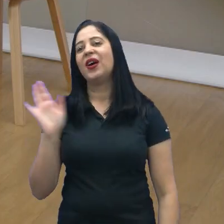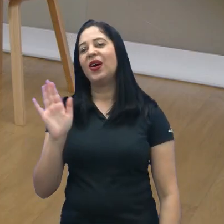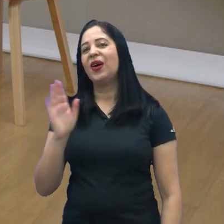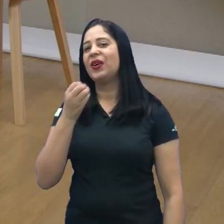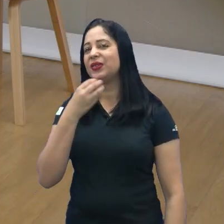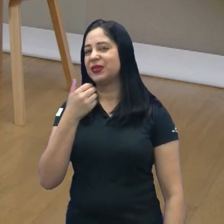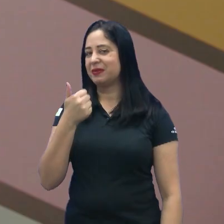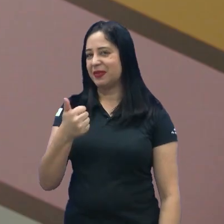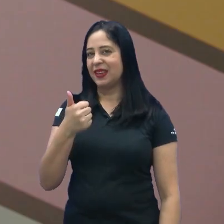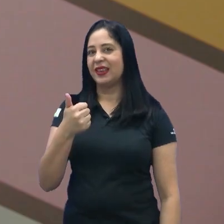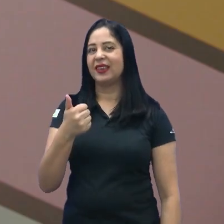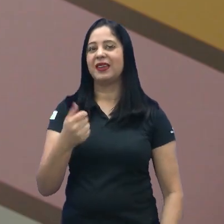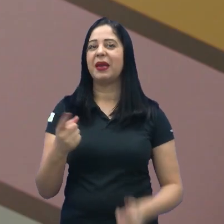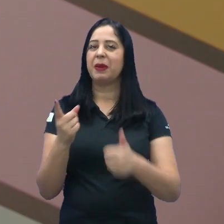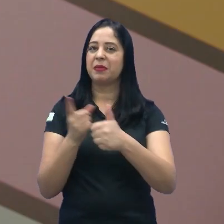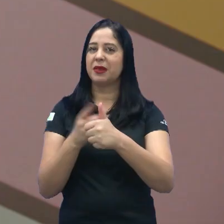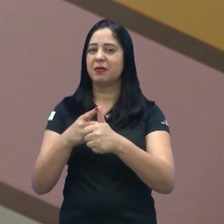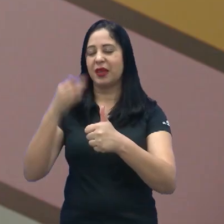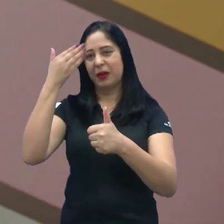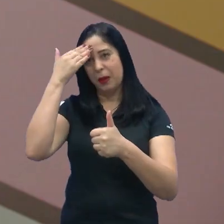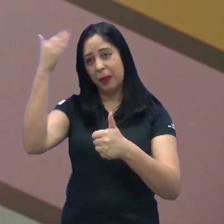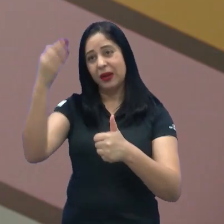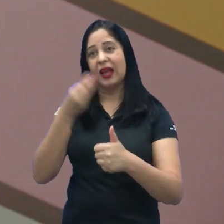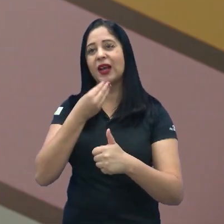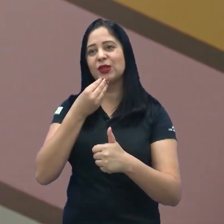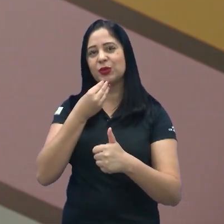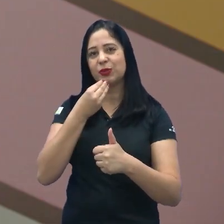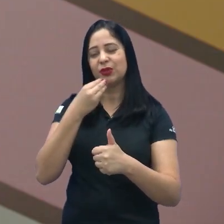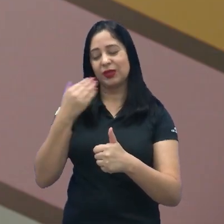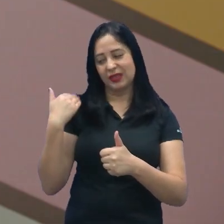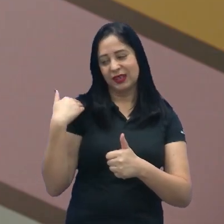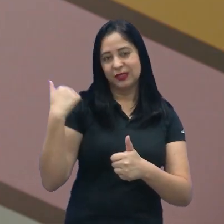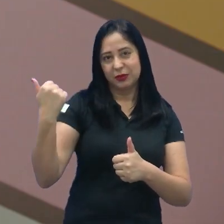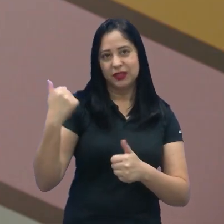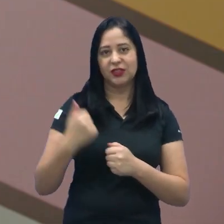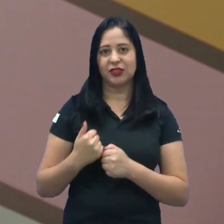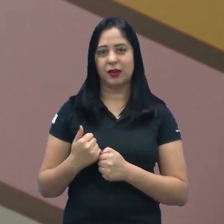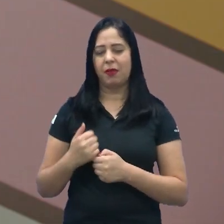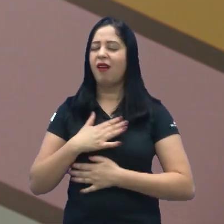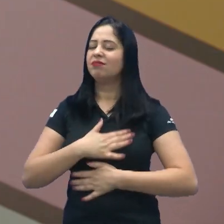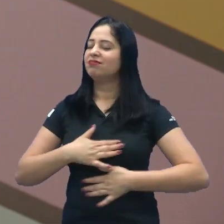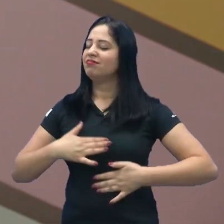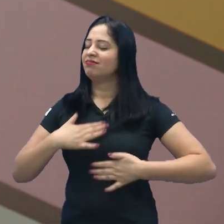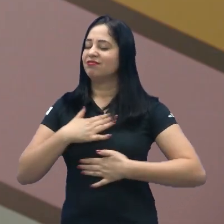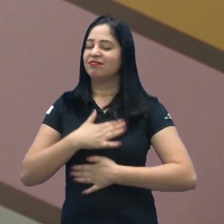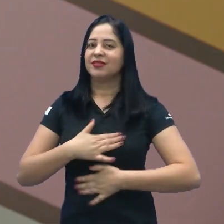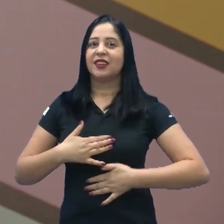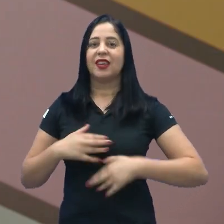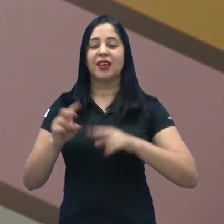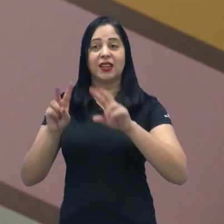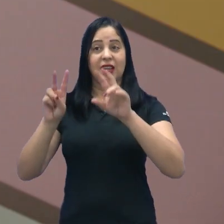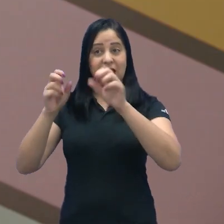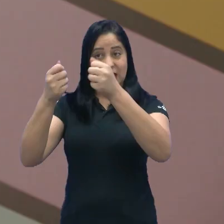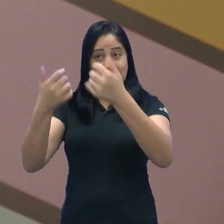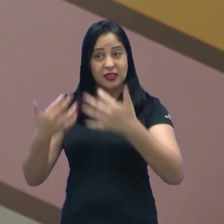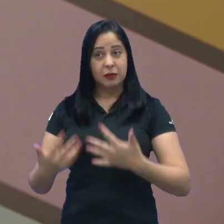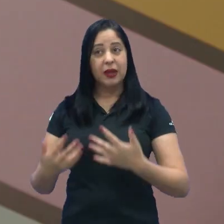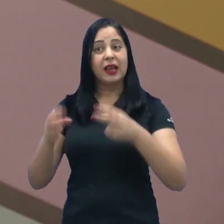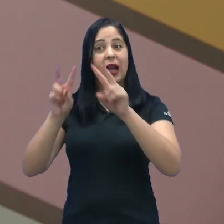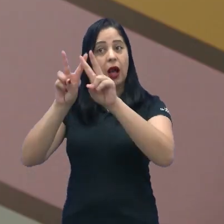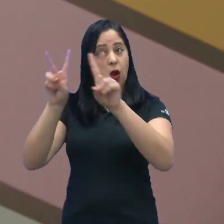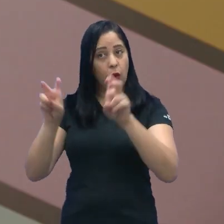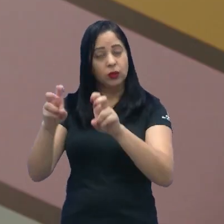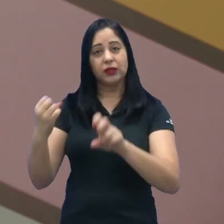começar primeiro agradecendo a oportunidade, o convite. É uma grande honra poder falar de um assunto, um tema tão necessário,